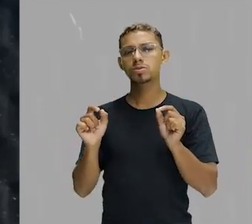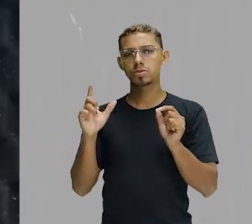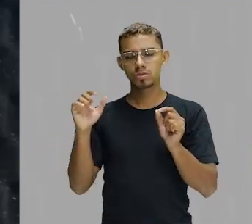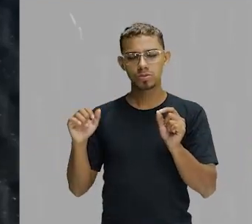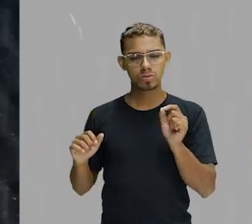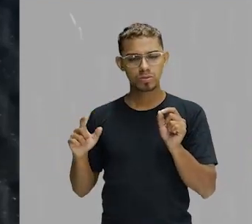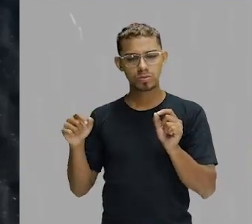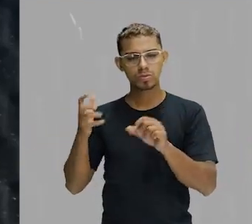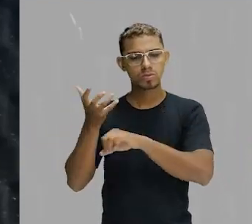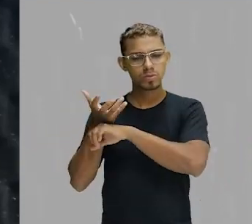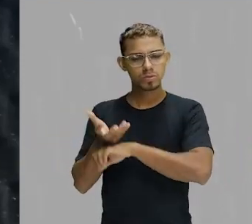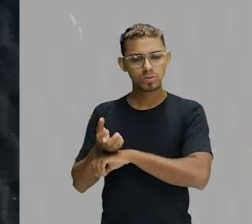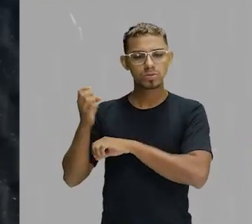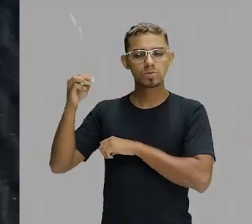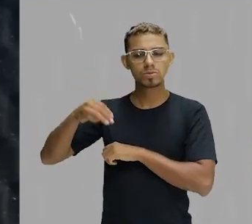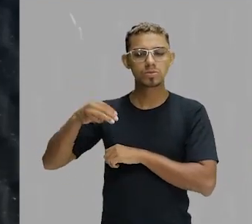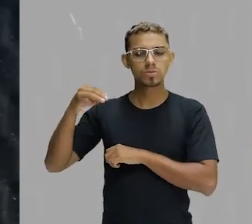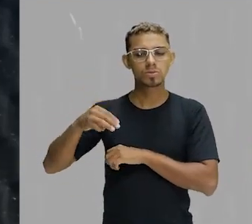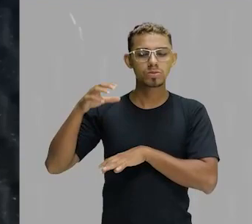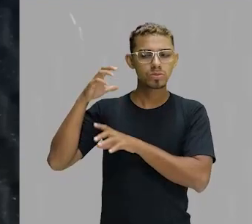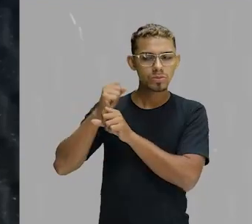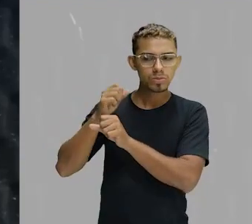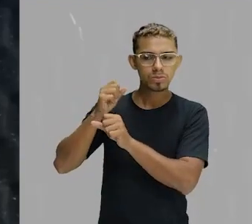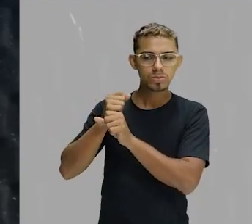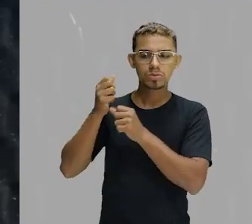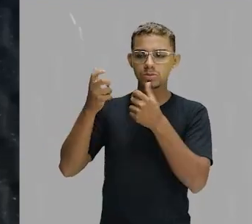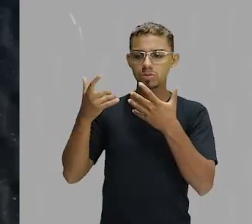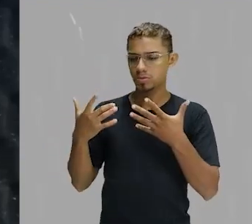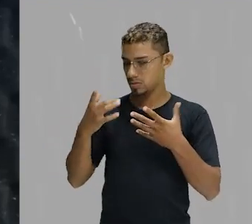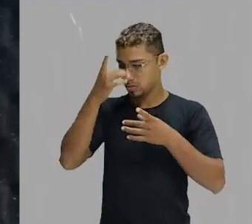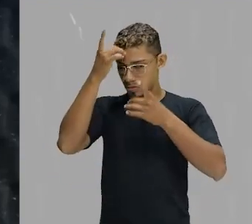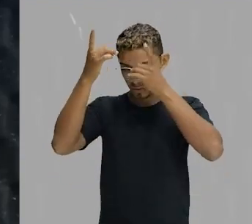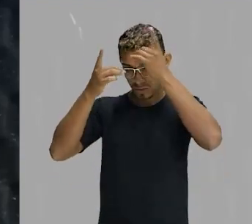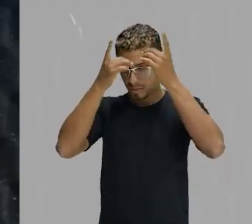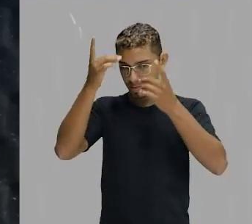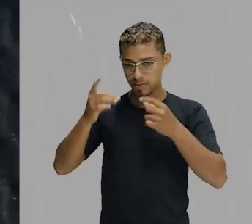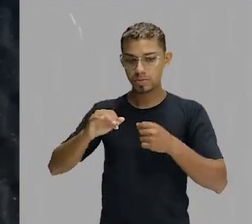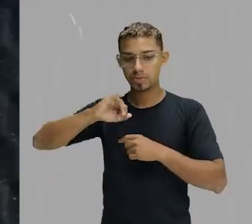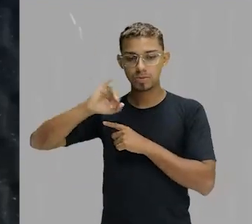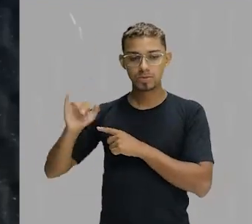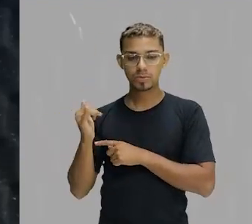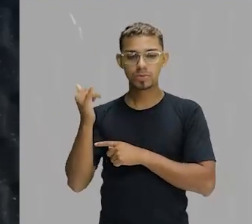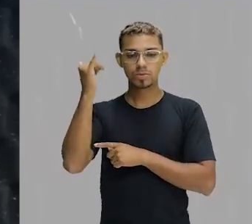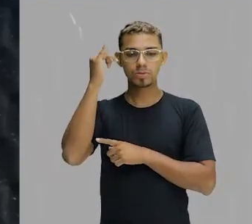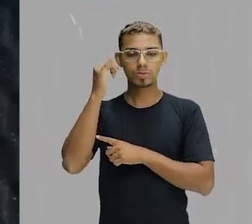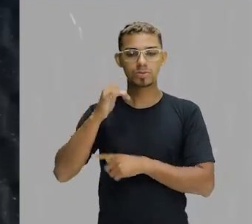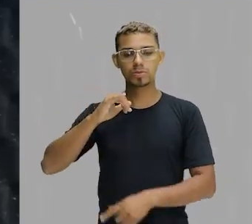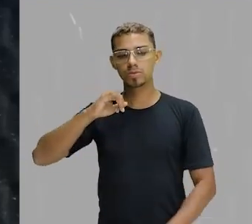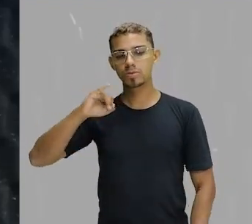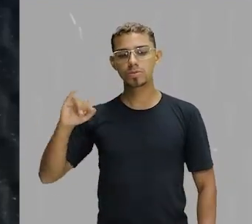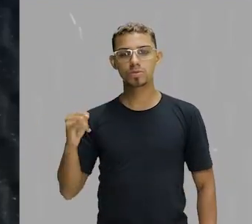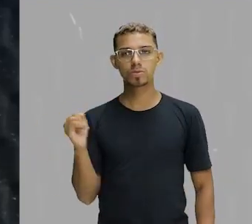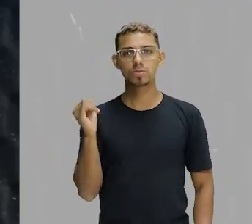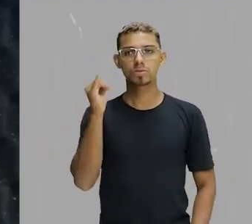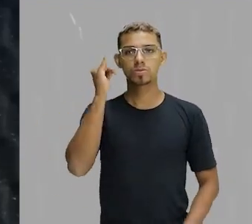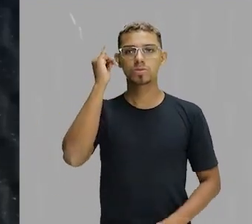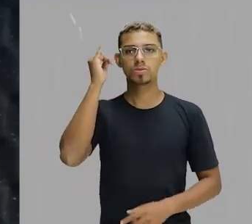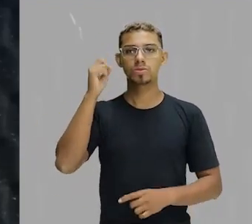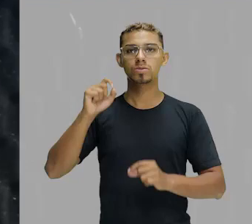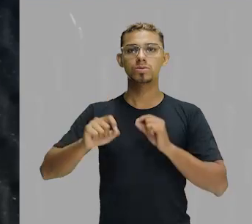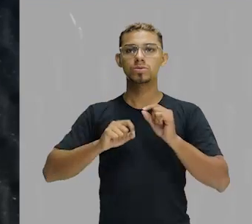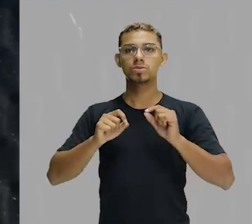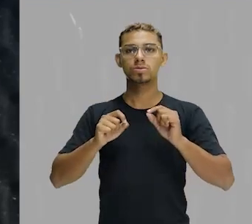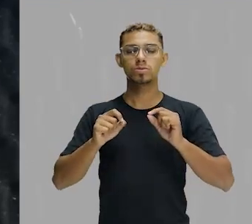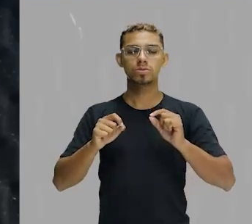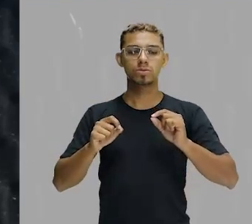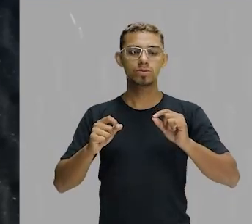financeira, aonde a ideia que é passada aqui é de juro composto. Vamos tentar entender, começar a entender como